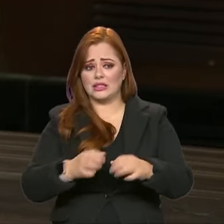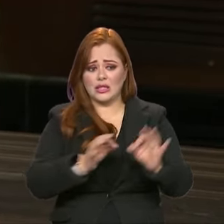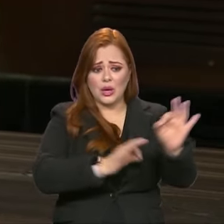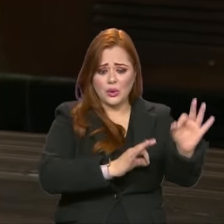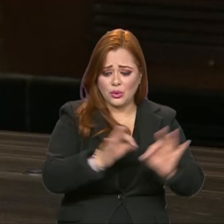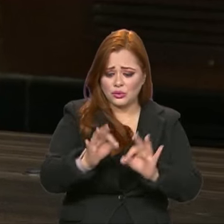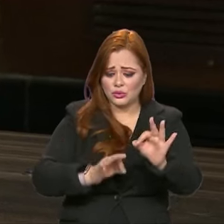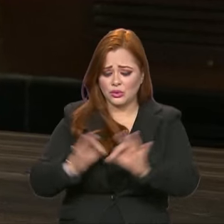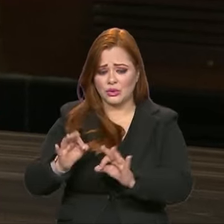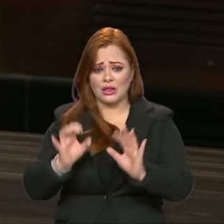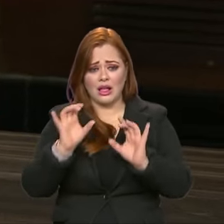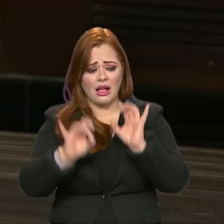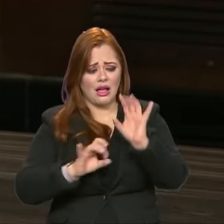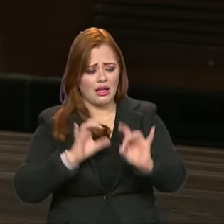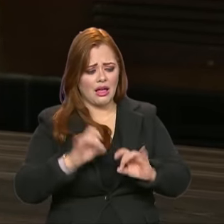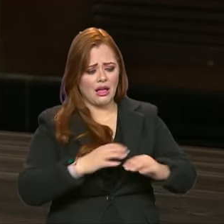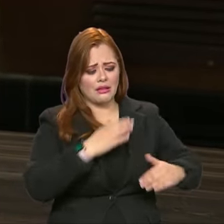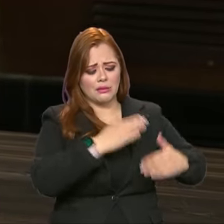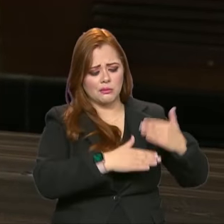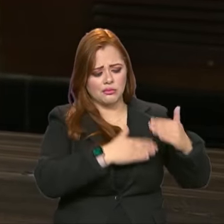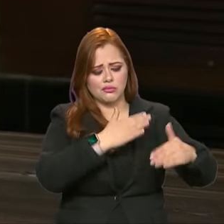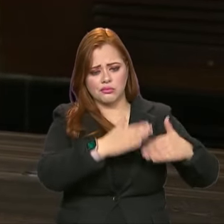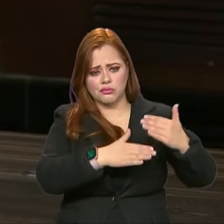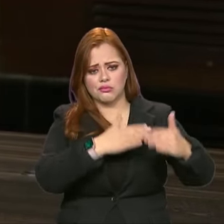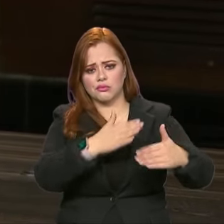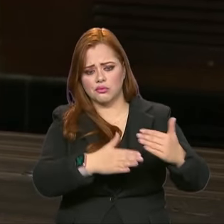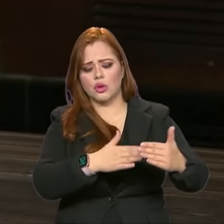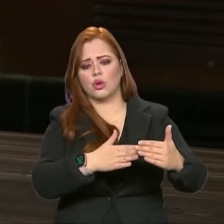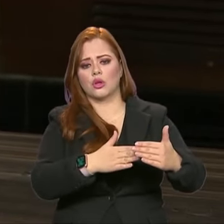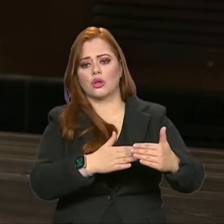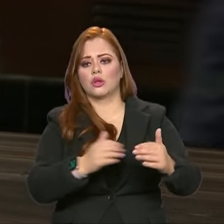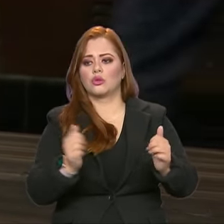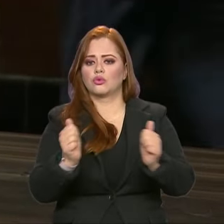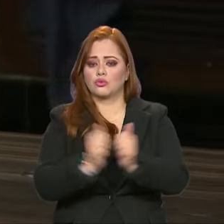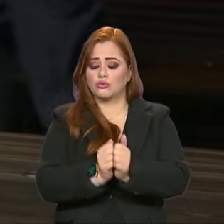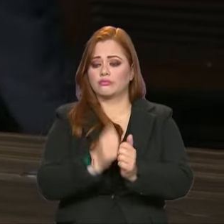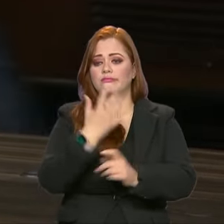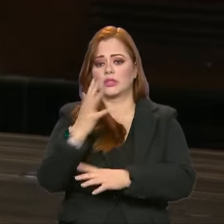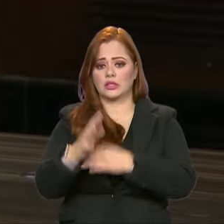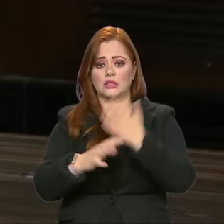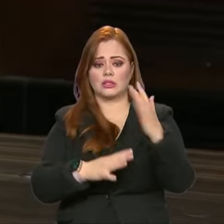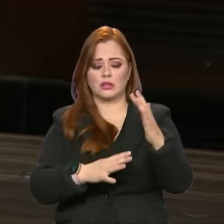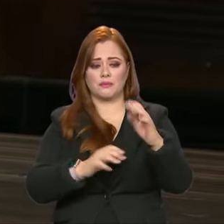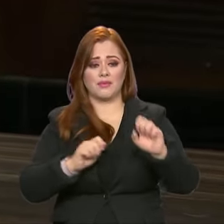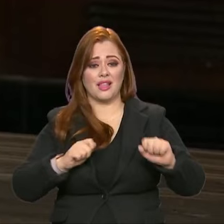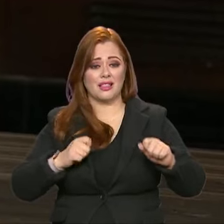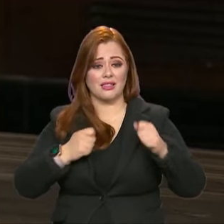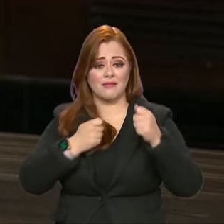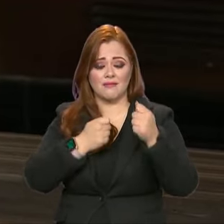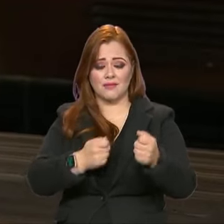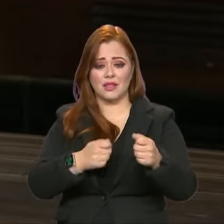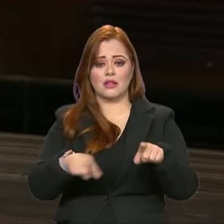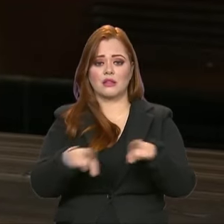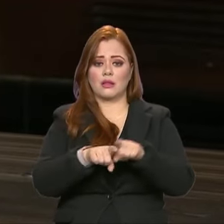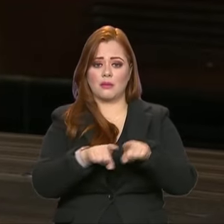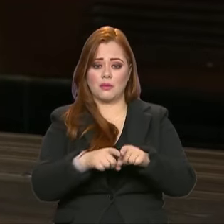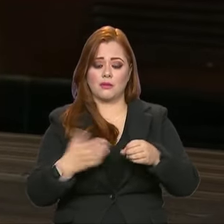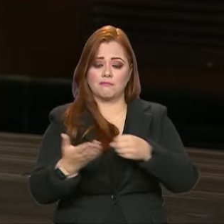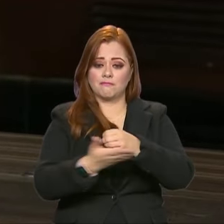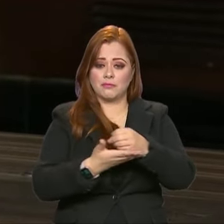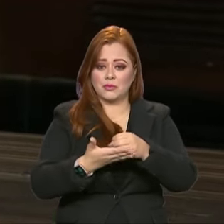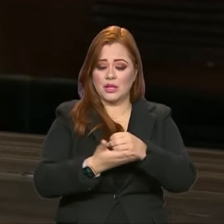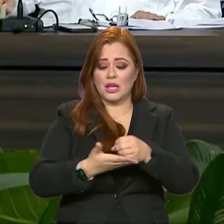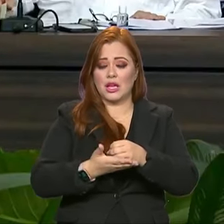dos processos de exploração dos bens comuns da natureza. Defendemos que se estabeleça que os